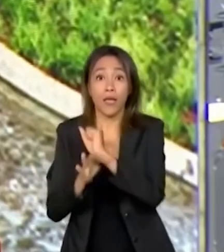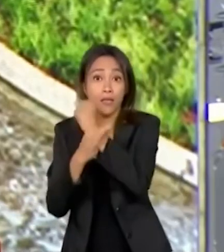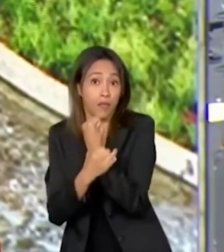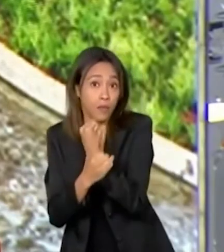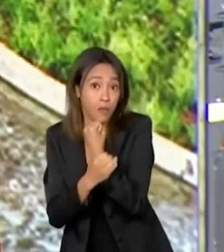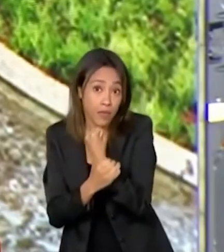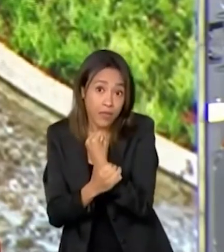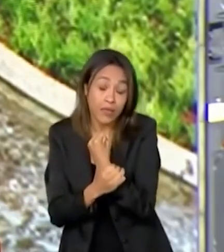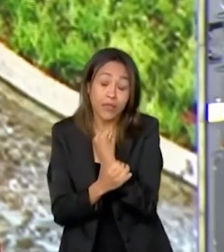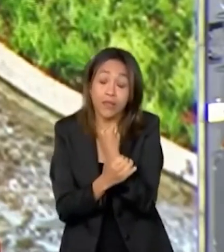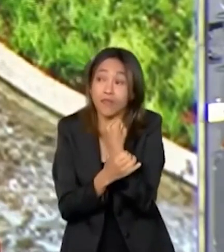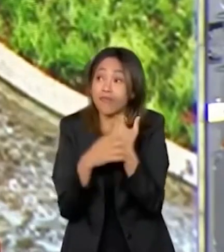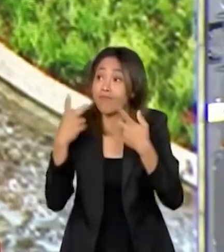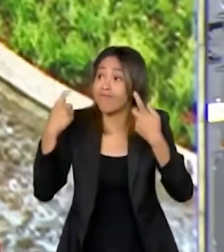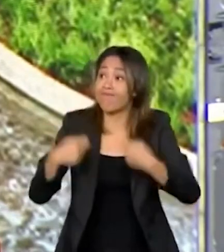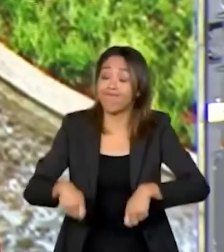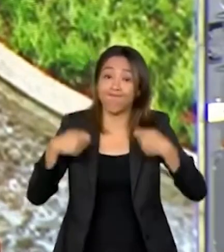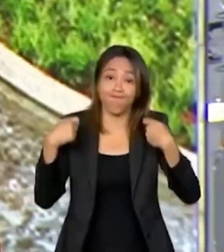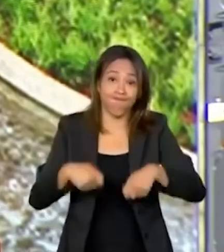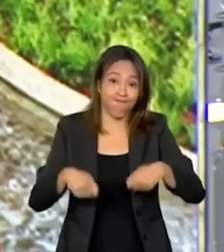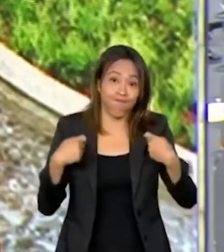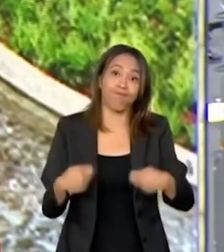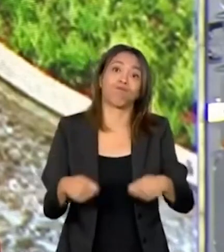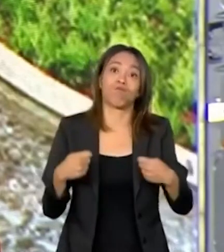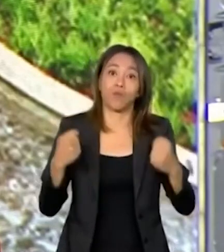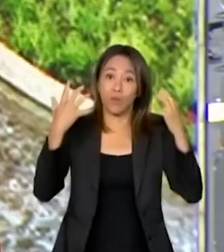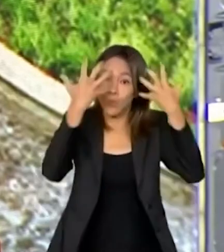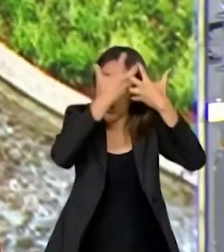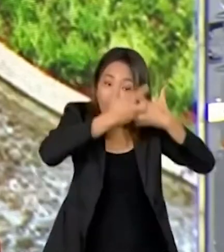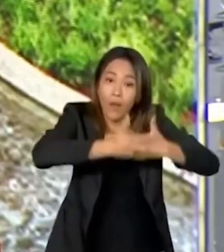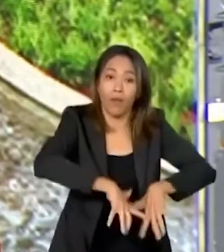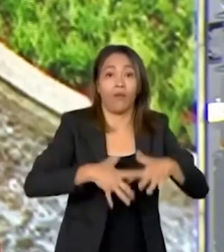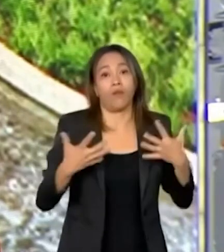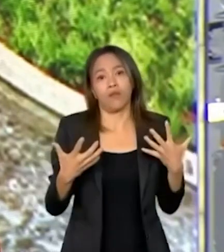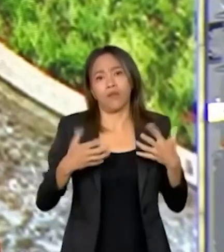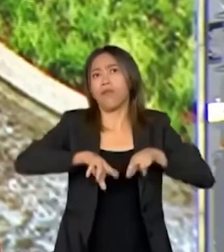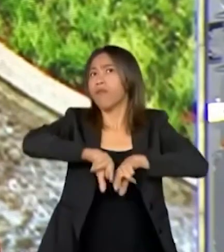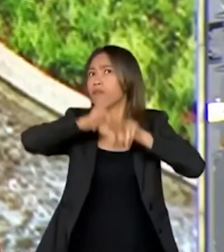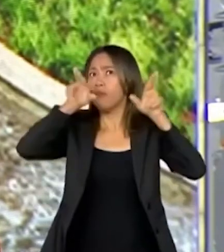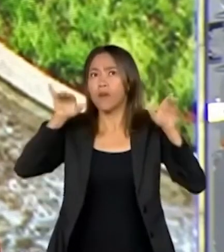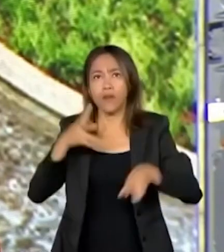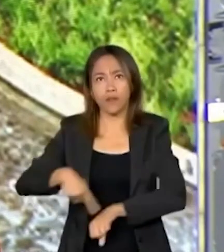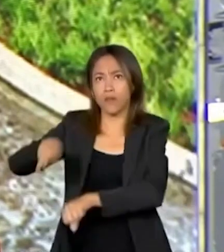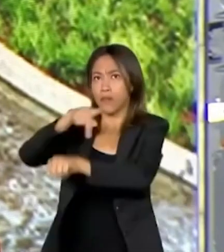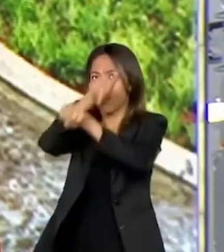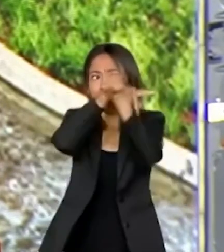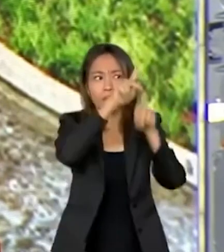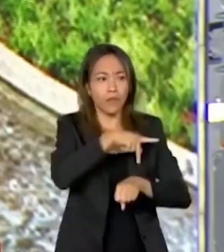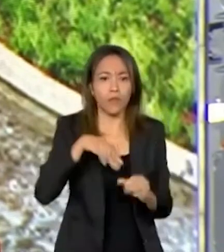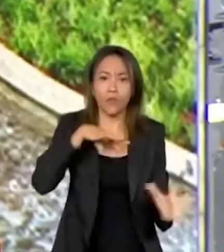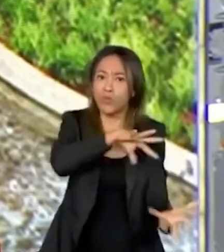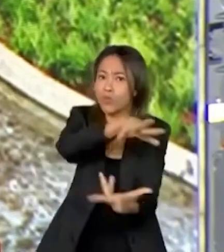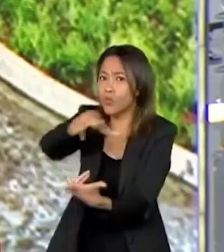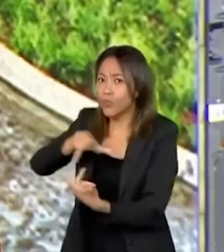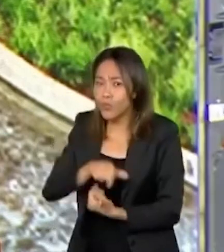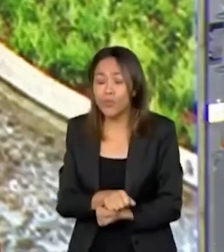Pública Ricardo Lewandowski chegou a Mossoró neste domingo e em um breve pronunciamento avaliou A Fuga como um problema isolado